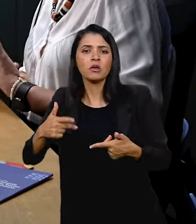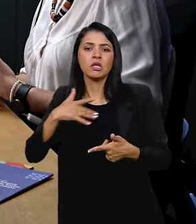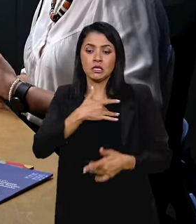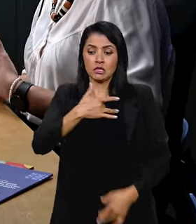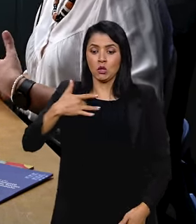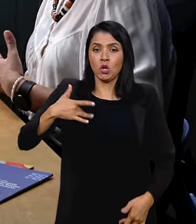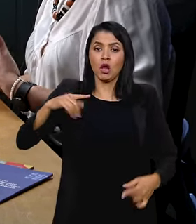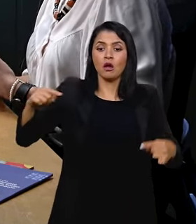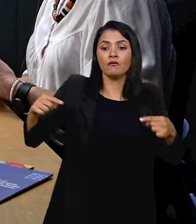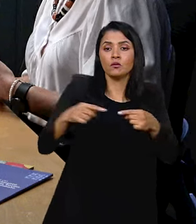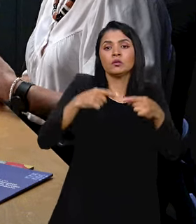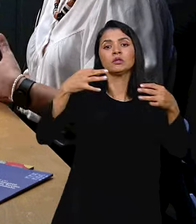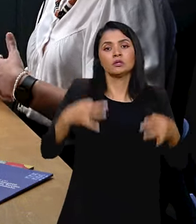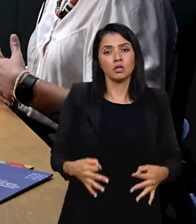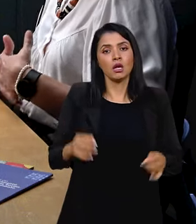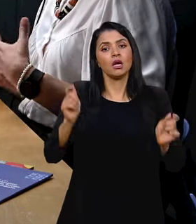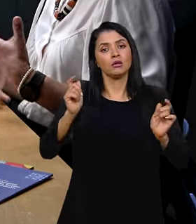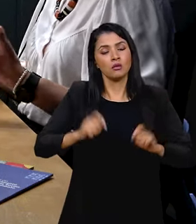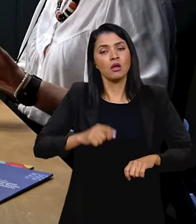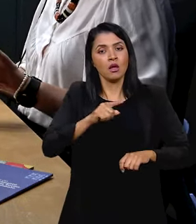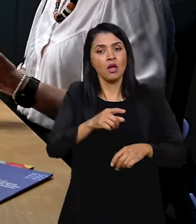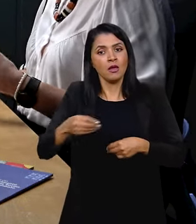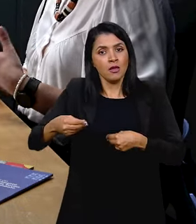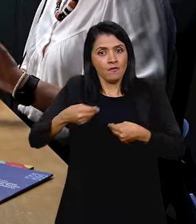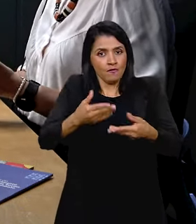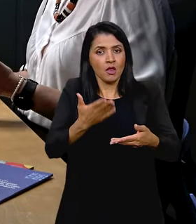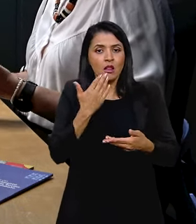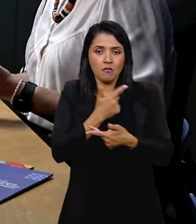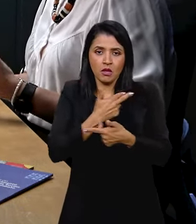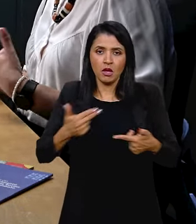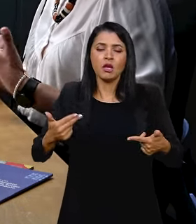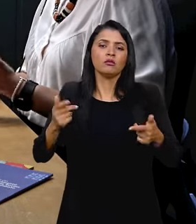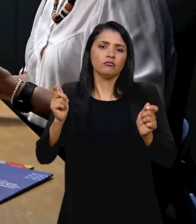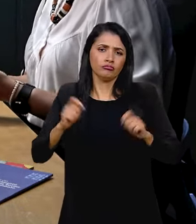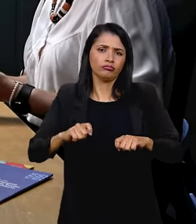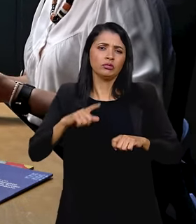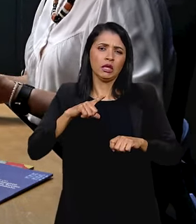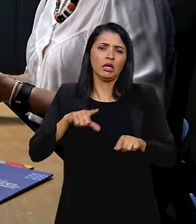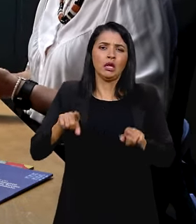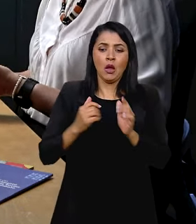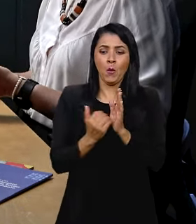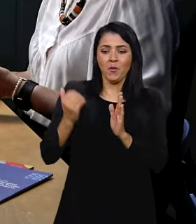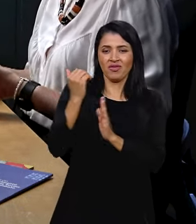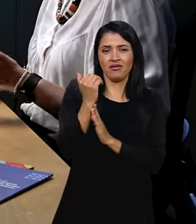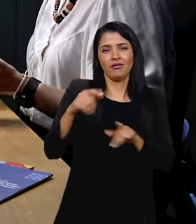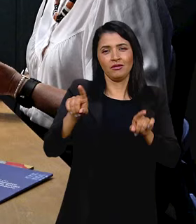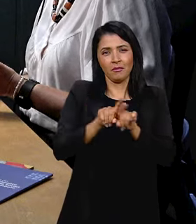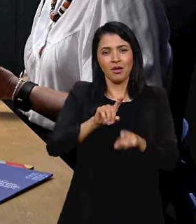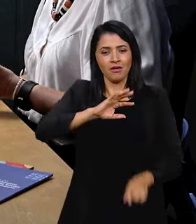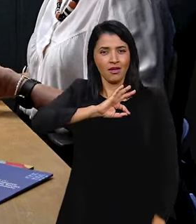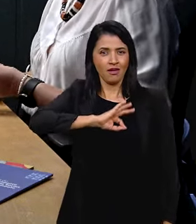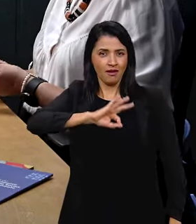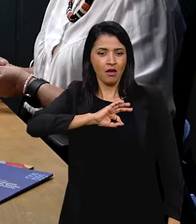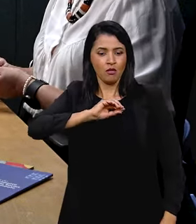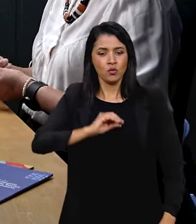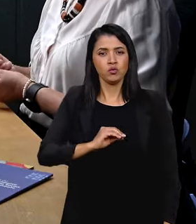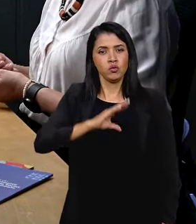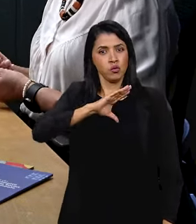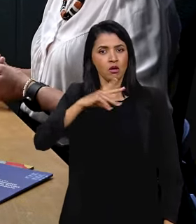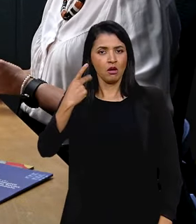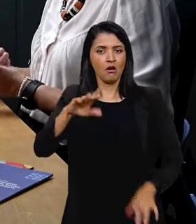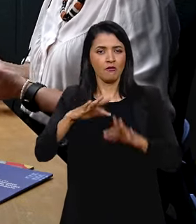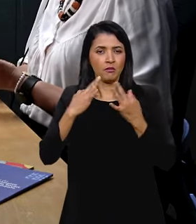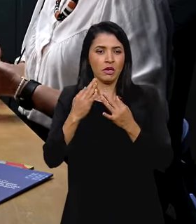adequados e saudáveis é uma forma de aumentar aí a disposição de alimentos a disponibilidade de alimentos e também de aumentar a renda né se a família